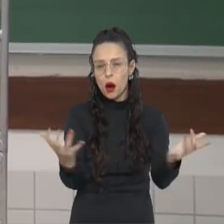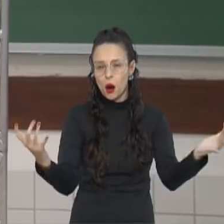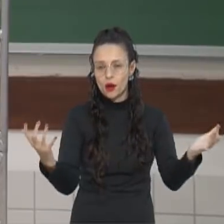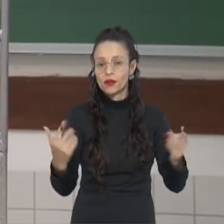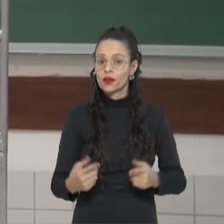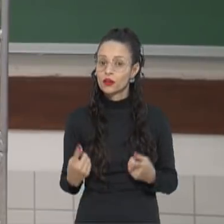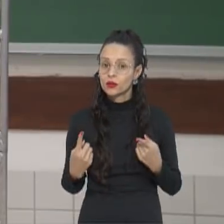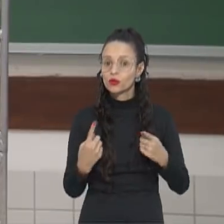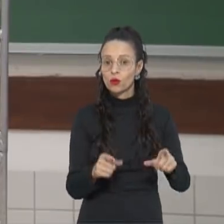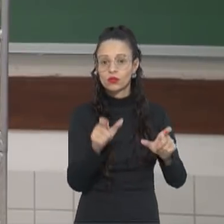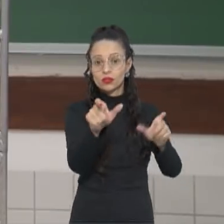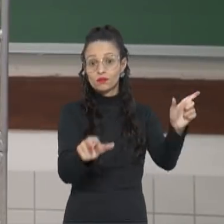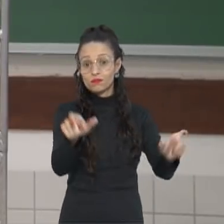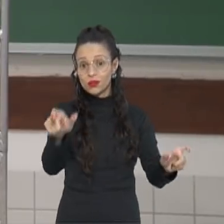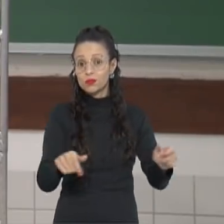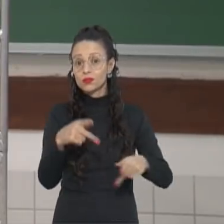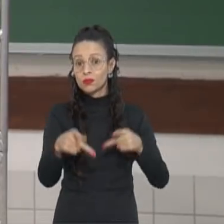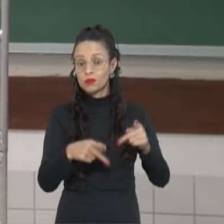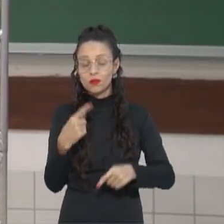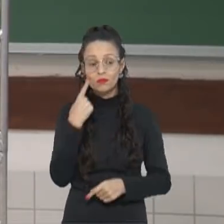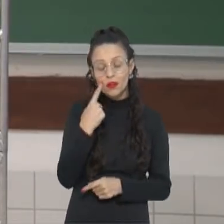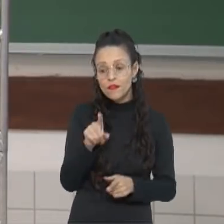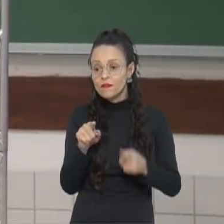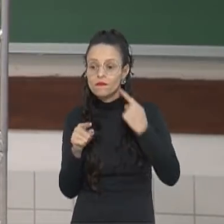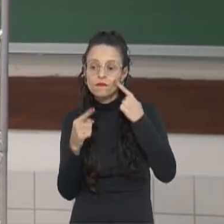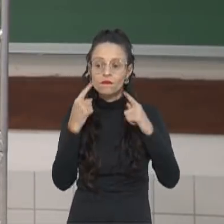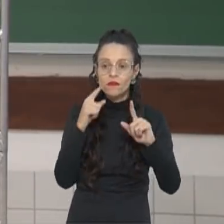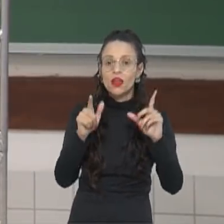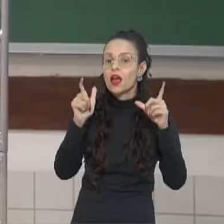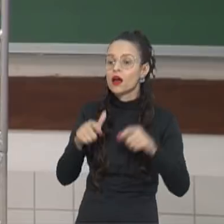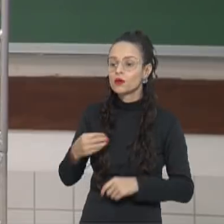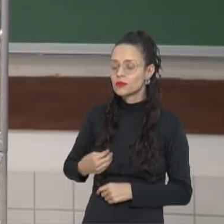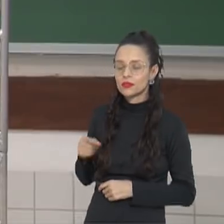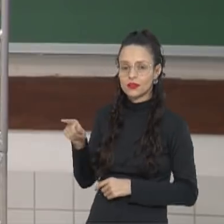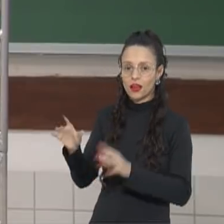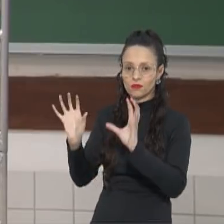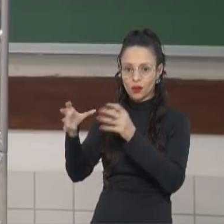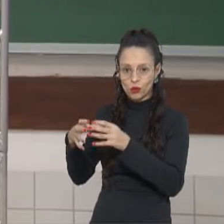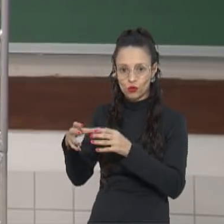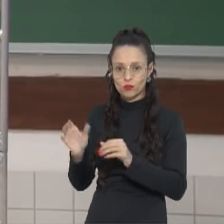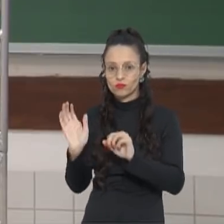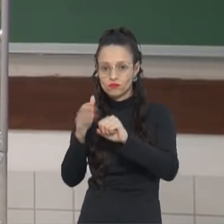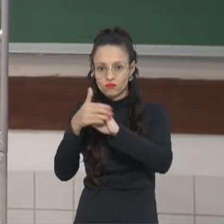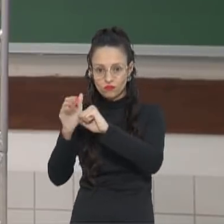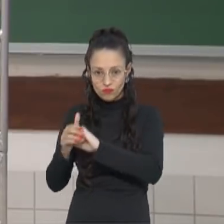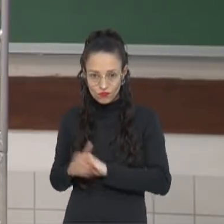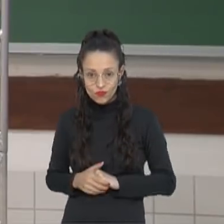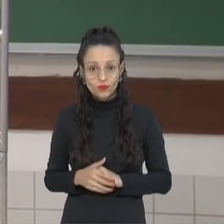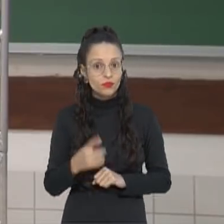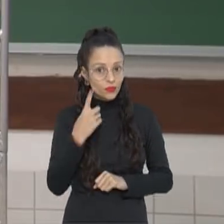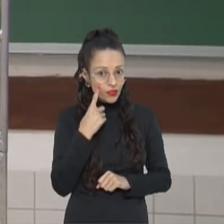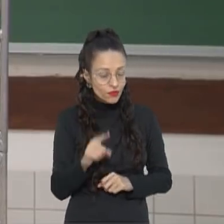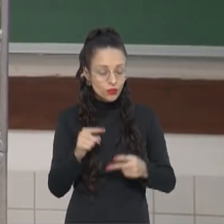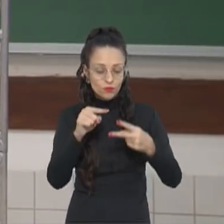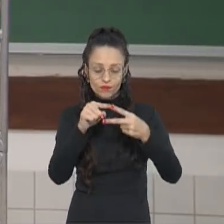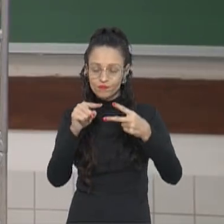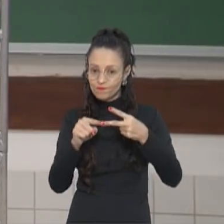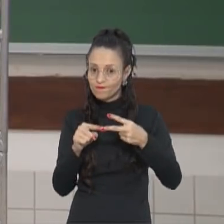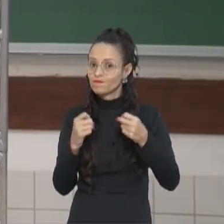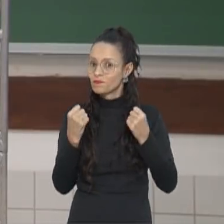população civil, muitas vezes, para descobrir onde estavam esses Vietcongues escondidos. Então, repare, duas armas